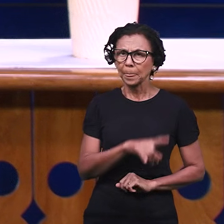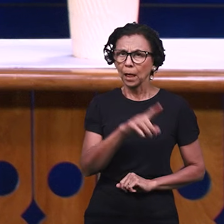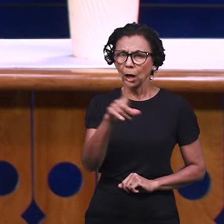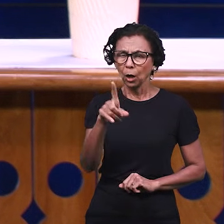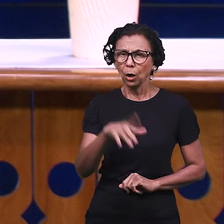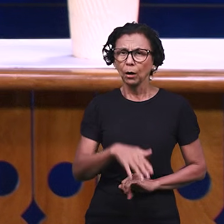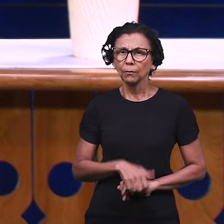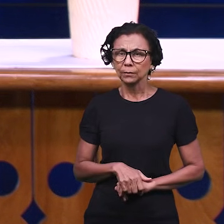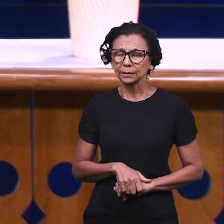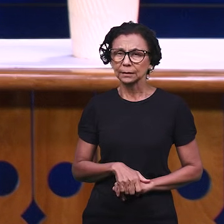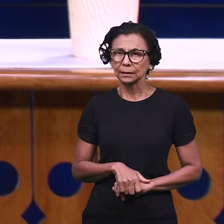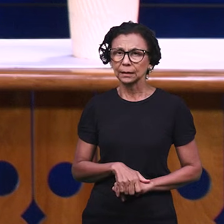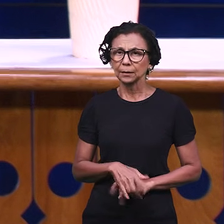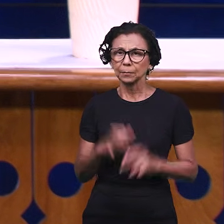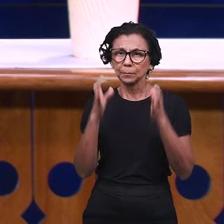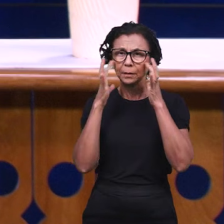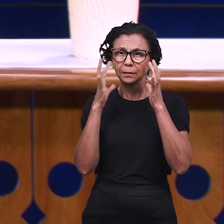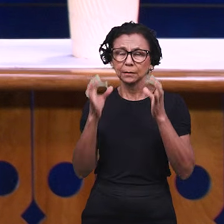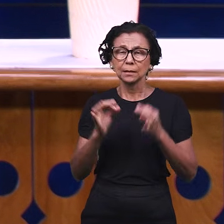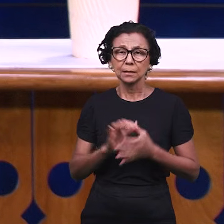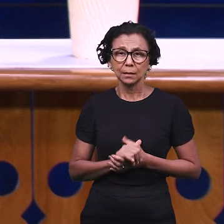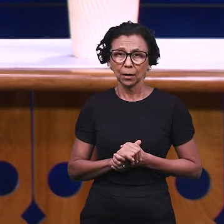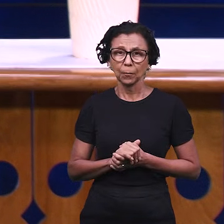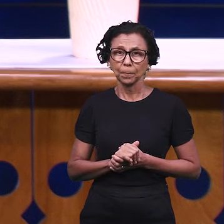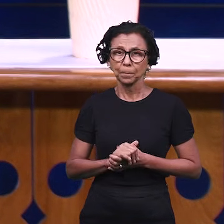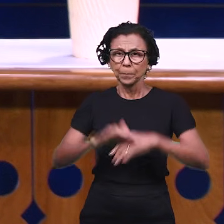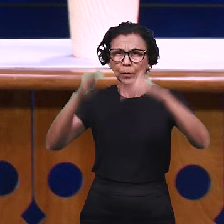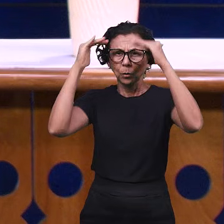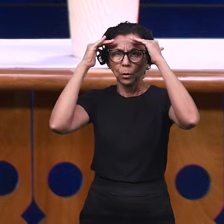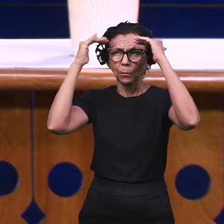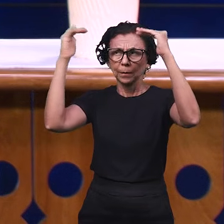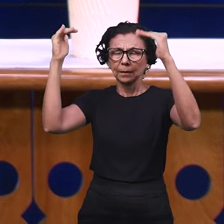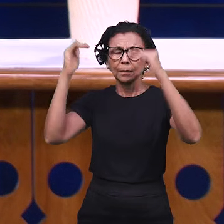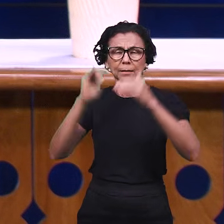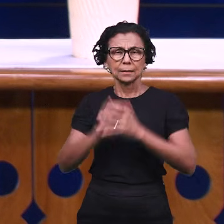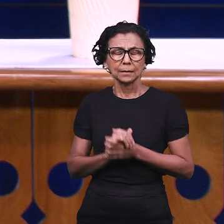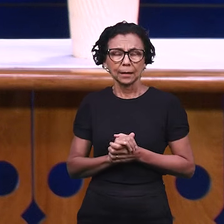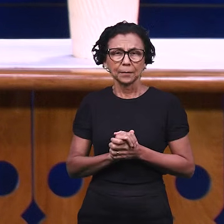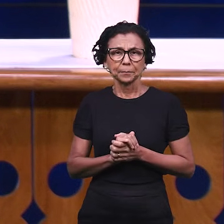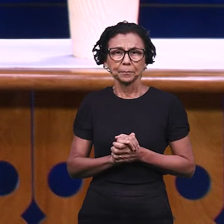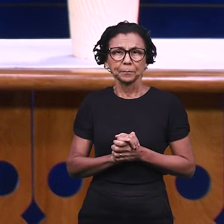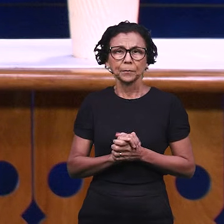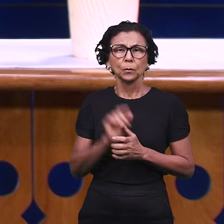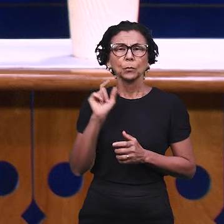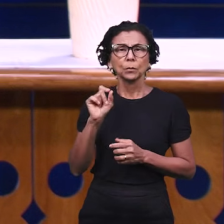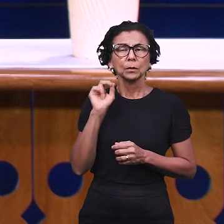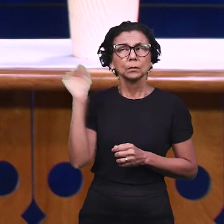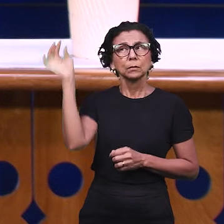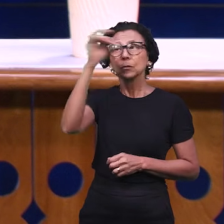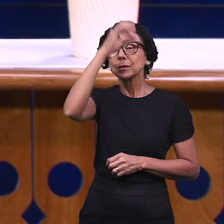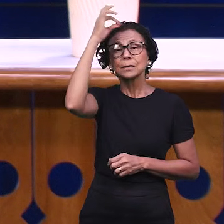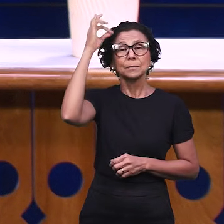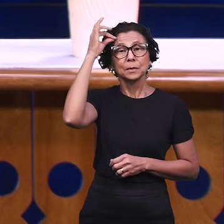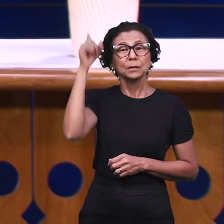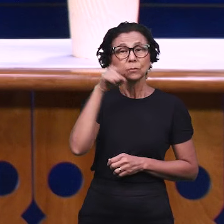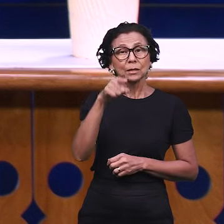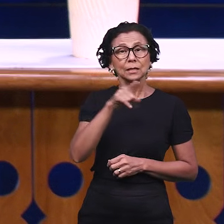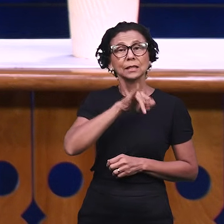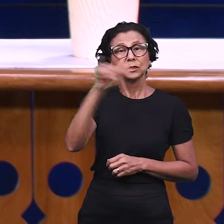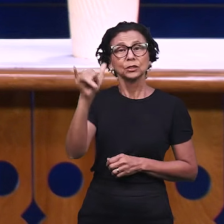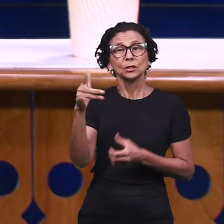ouvidos, a disposição de obedecer, a disposição de ouvir a palavra do Senhor, de ouvir a voz do Espírito, diga, vem